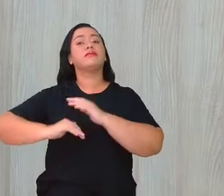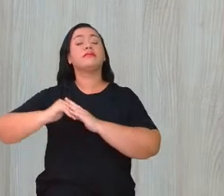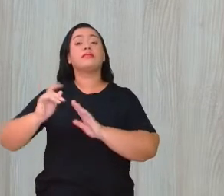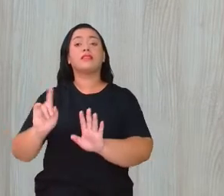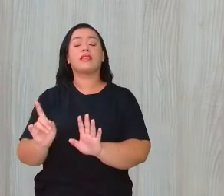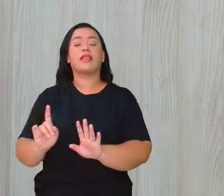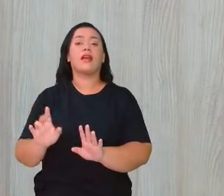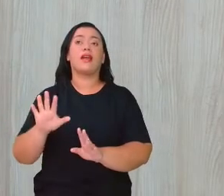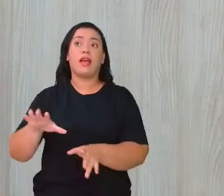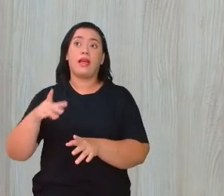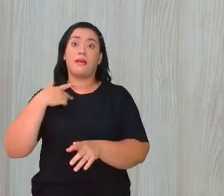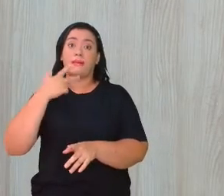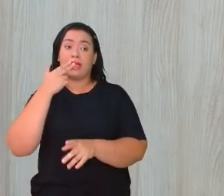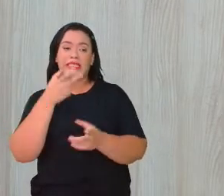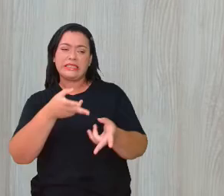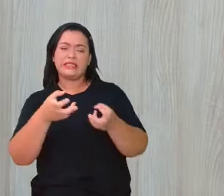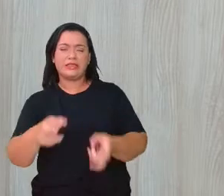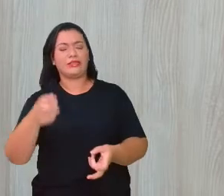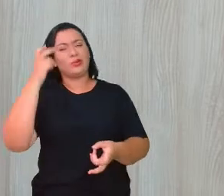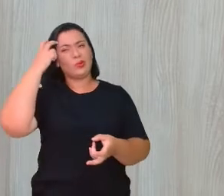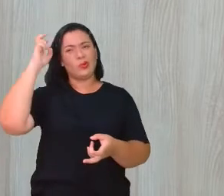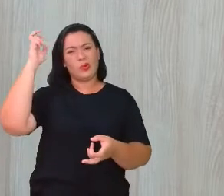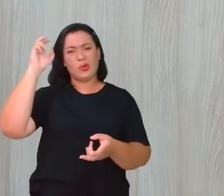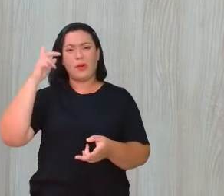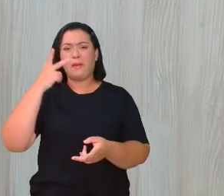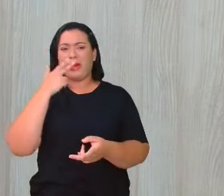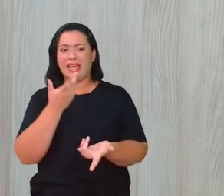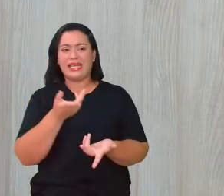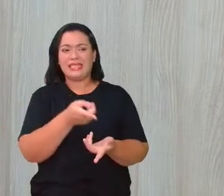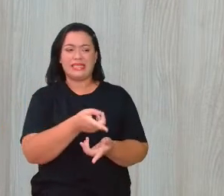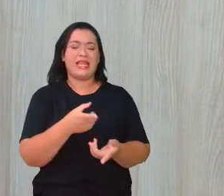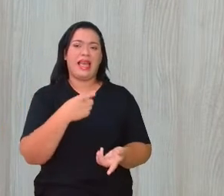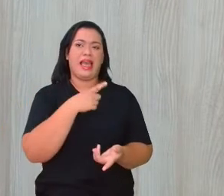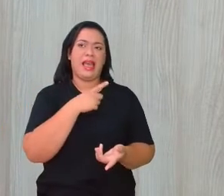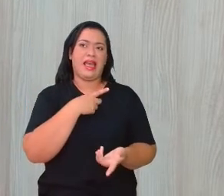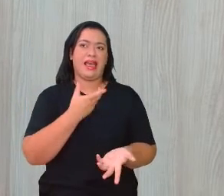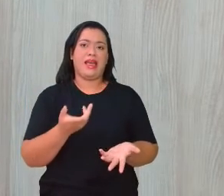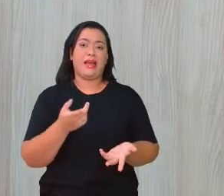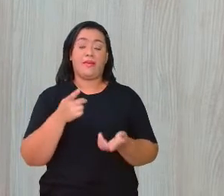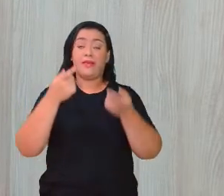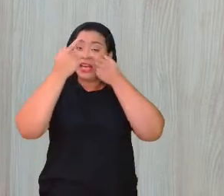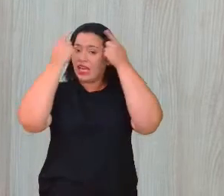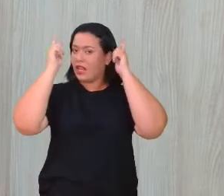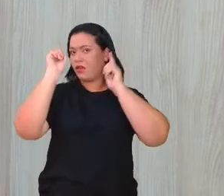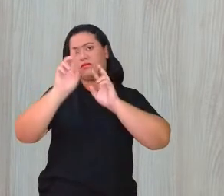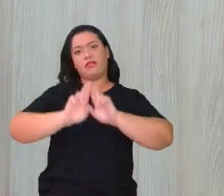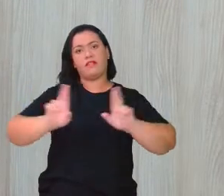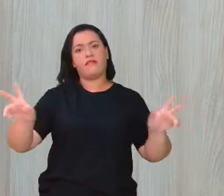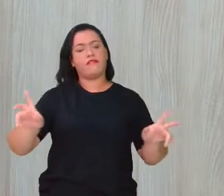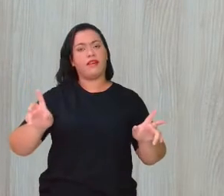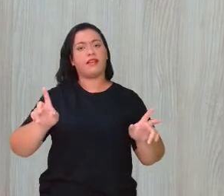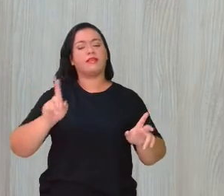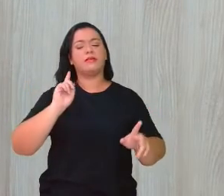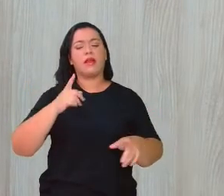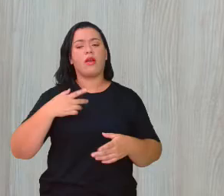indústria cultural colocou, né? Vulgarizou o corpo. Os gregos não. Era algo sagrado que tinha que